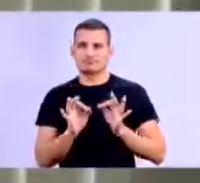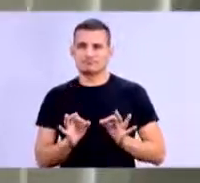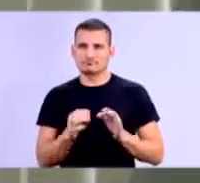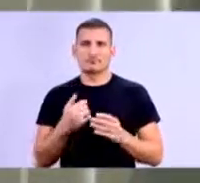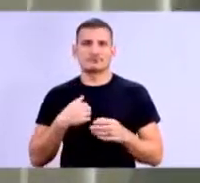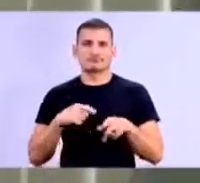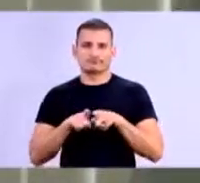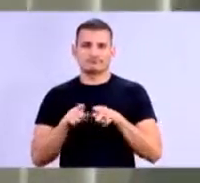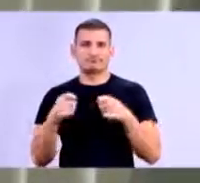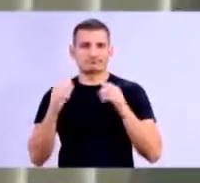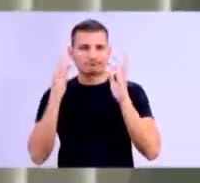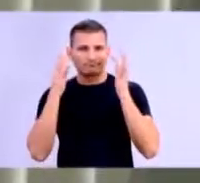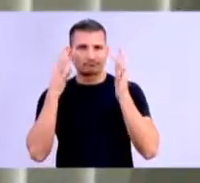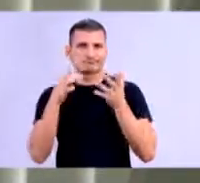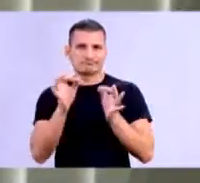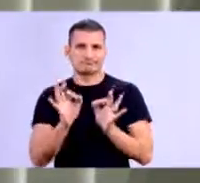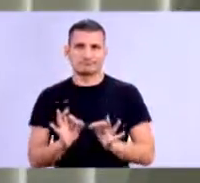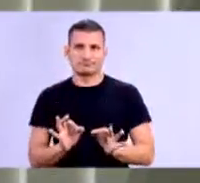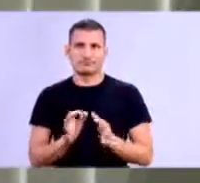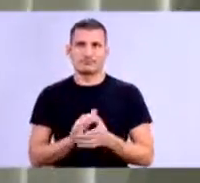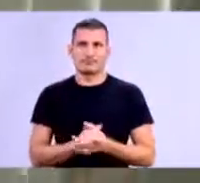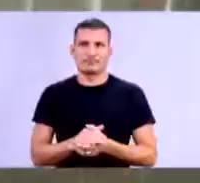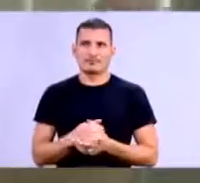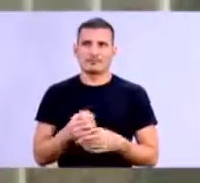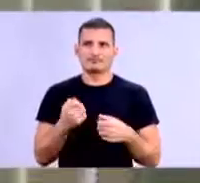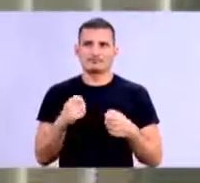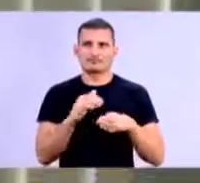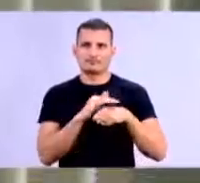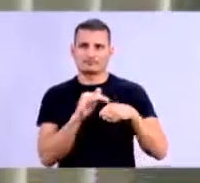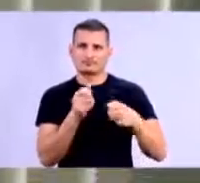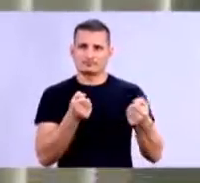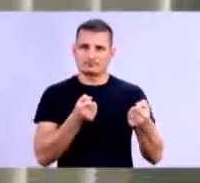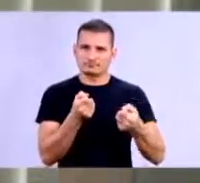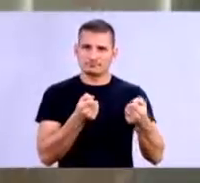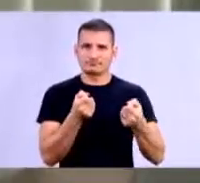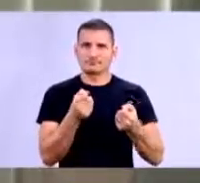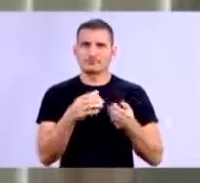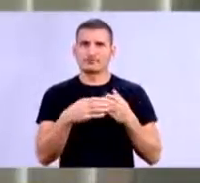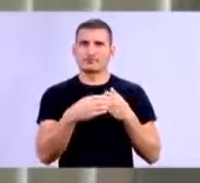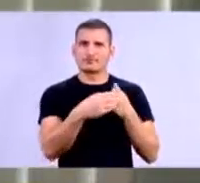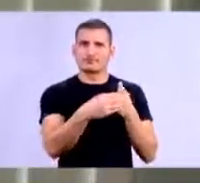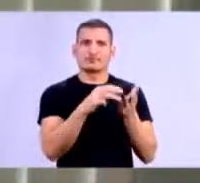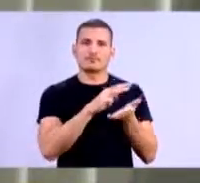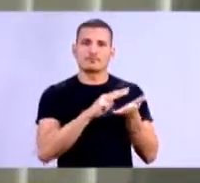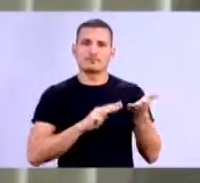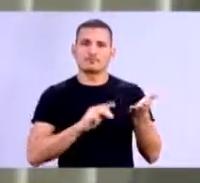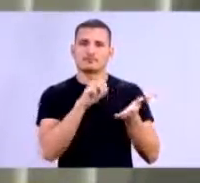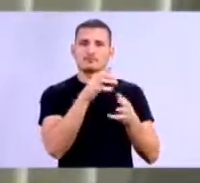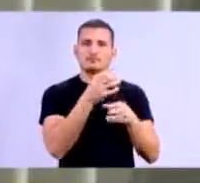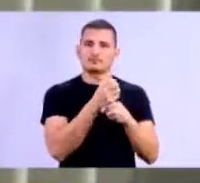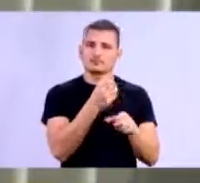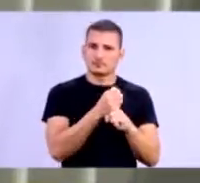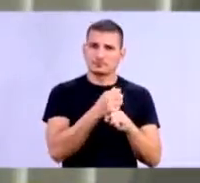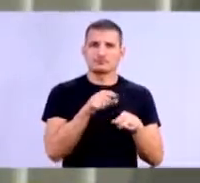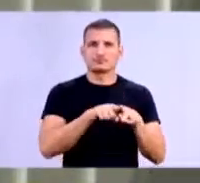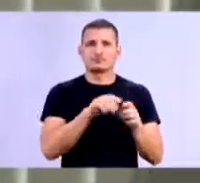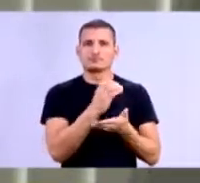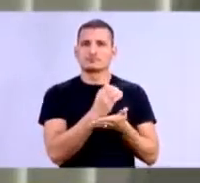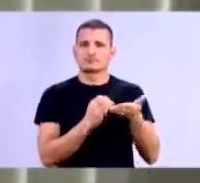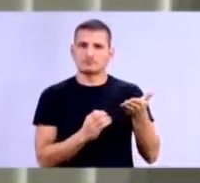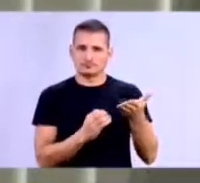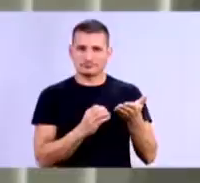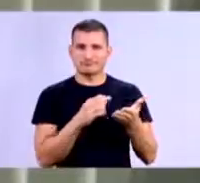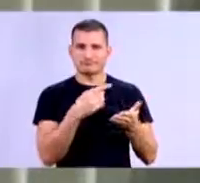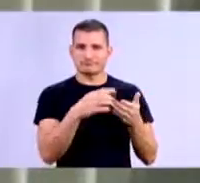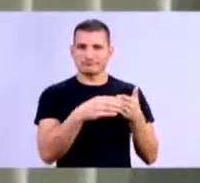tenho que resolver uma coisa assim. Tenho que chamar o motorista para levar um memorando lá na administração e ainda um ofício. ele tem